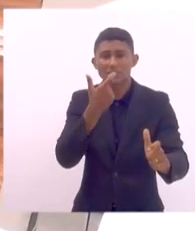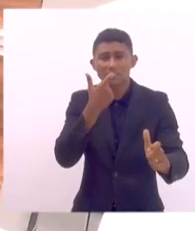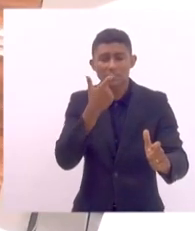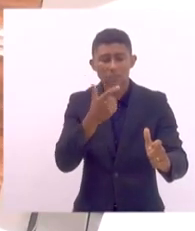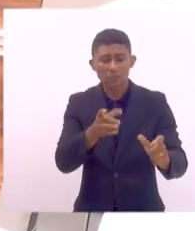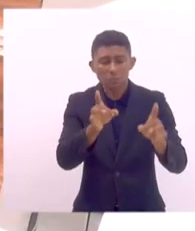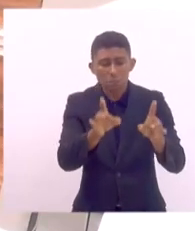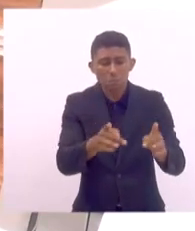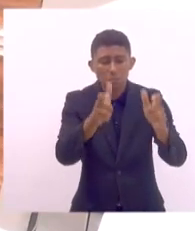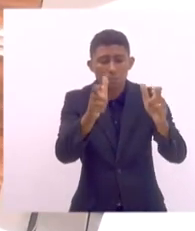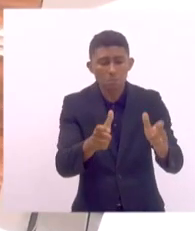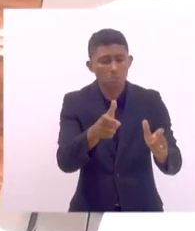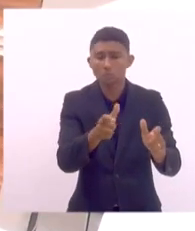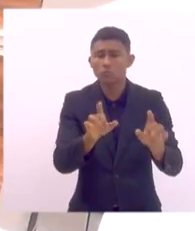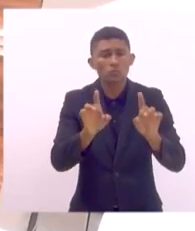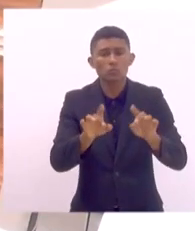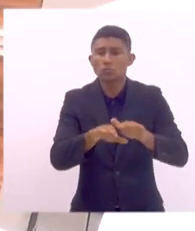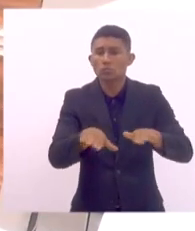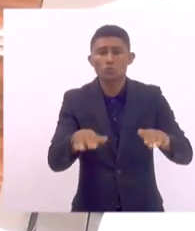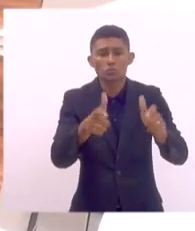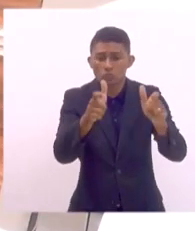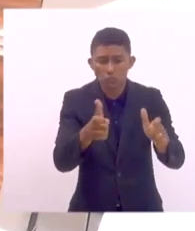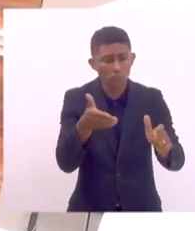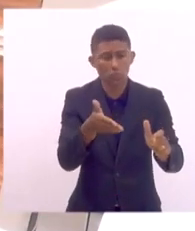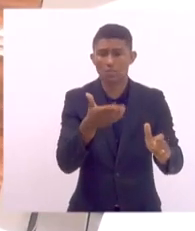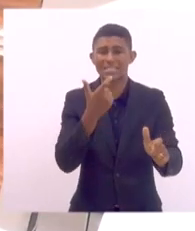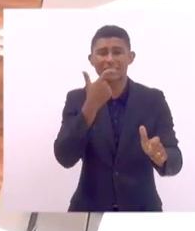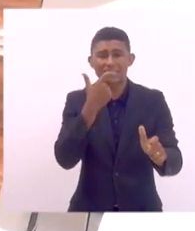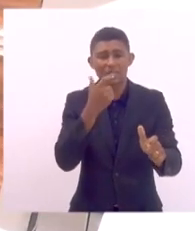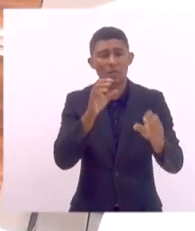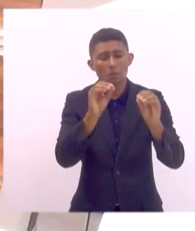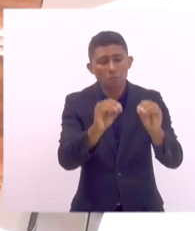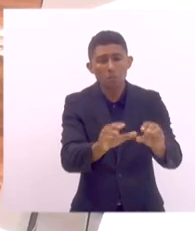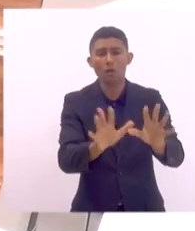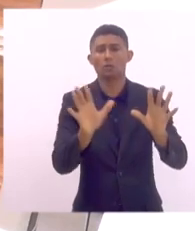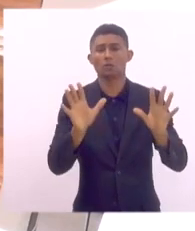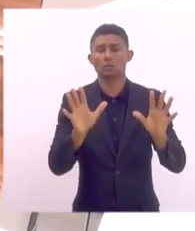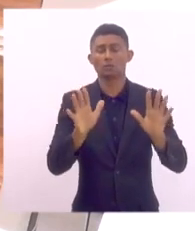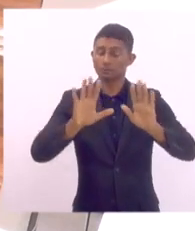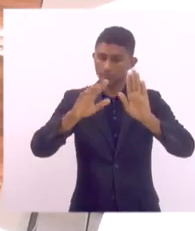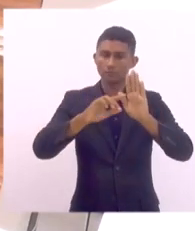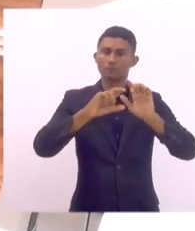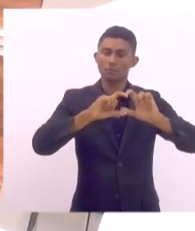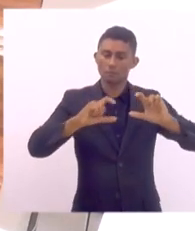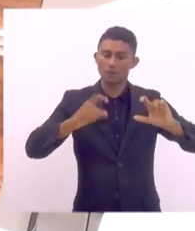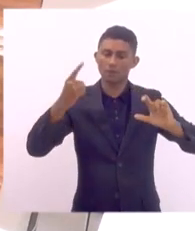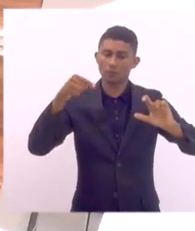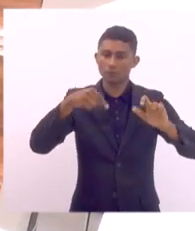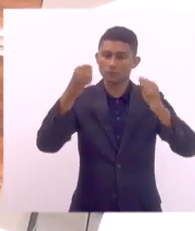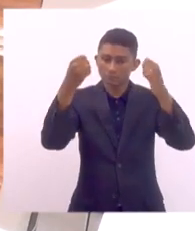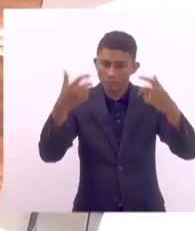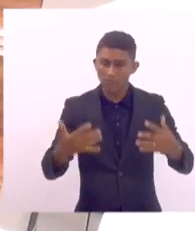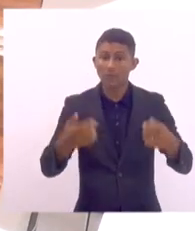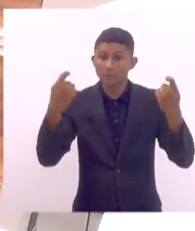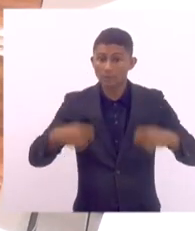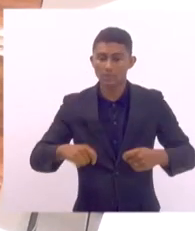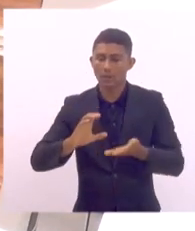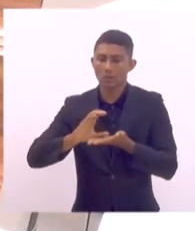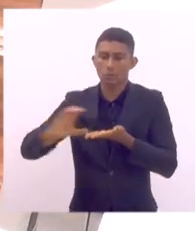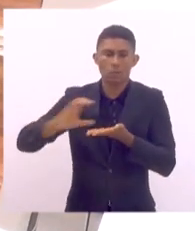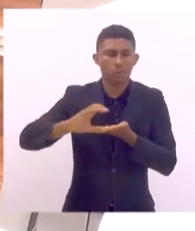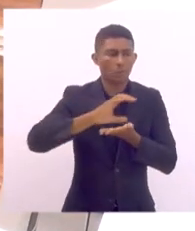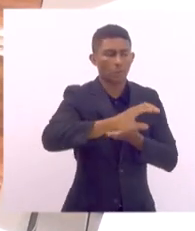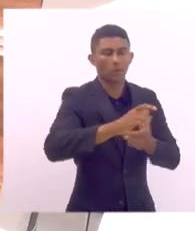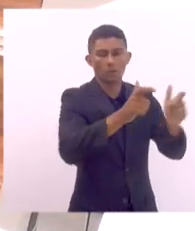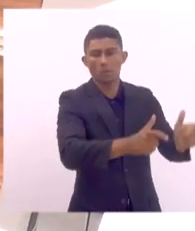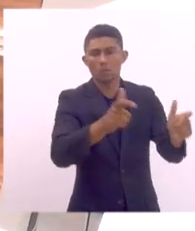Então, o artigo 1º fala isso. Só ponto de recebimento, mais nada. O parágrafo único não, fala que tem que dar a destinação ambiental. A gente começa a entrar na